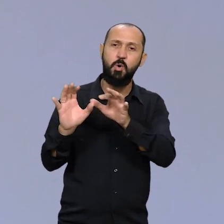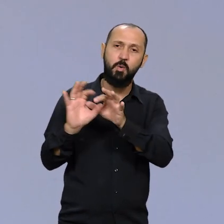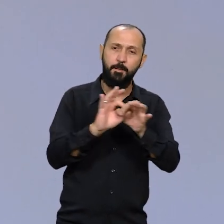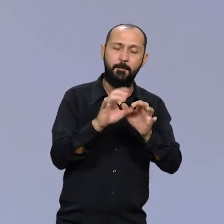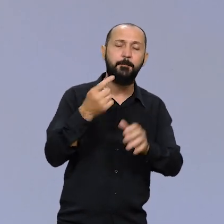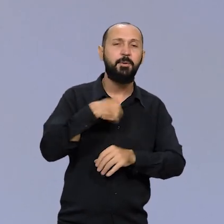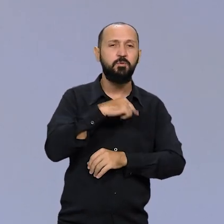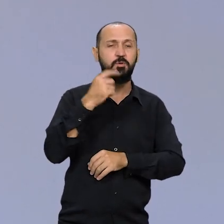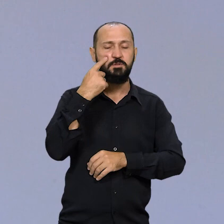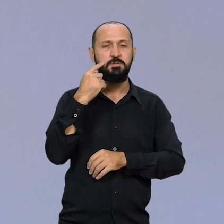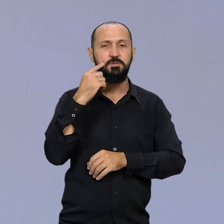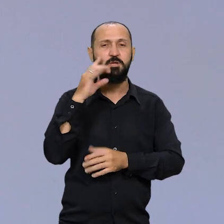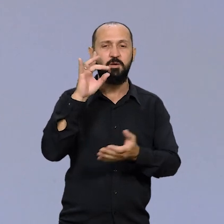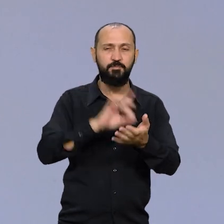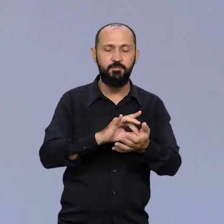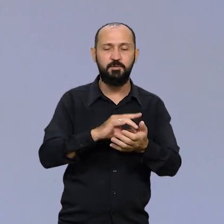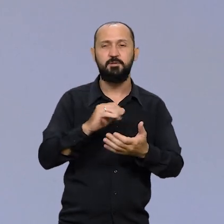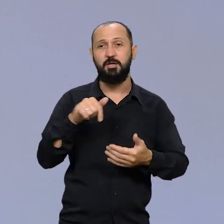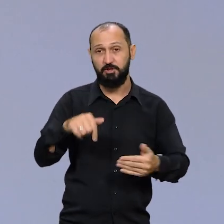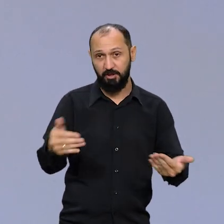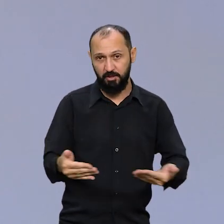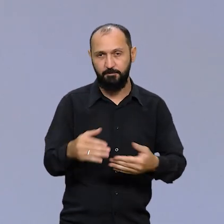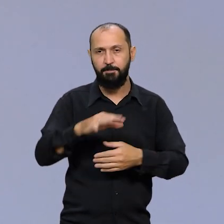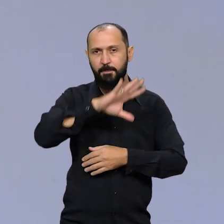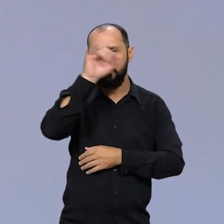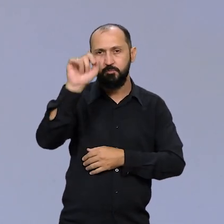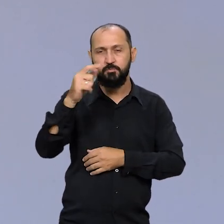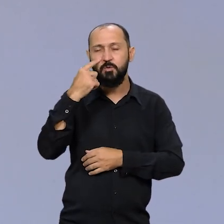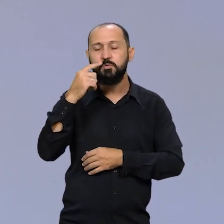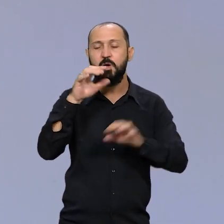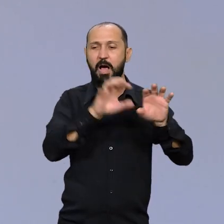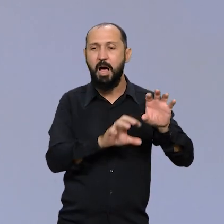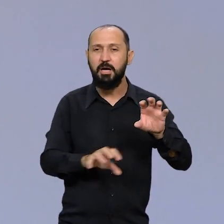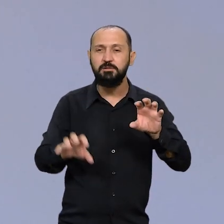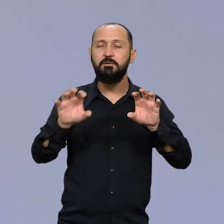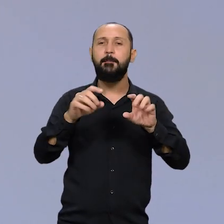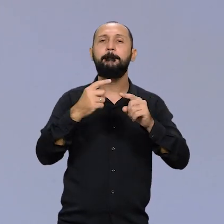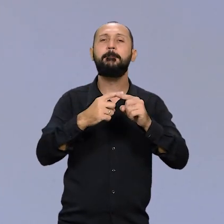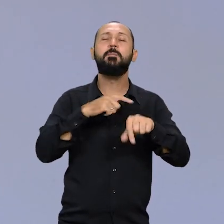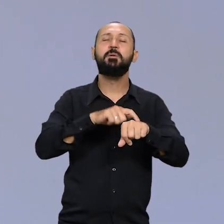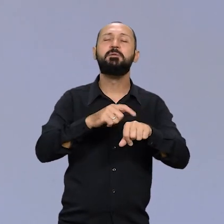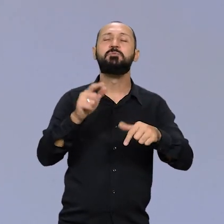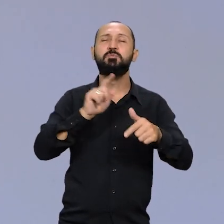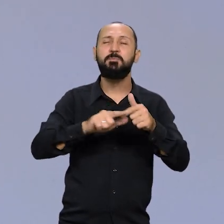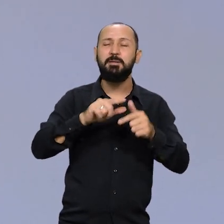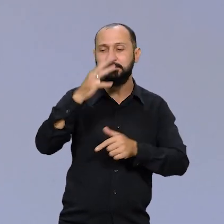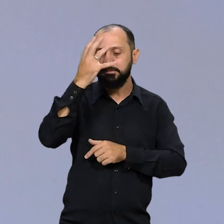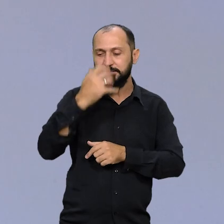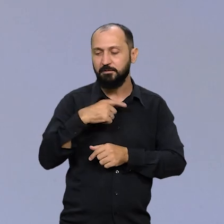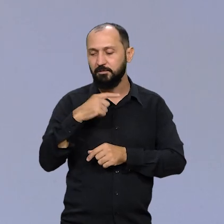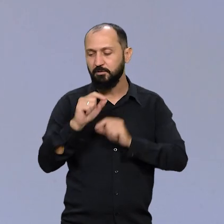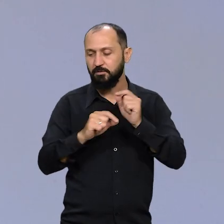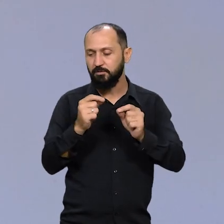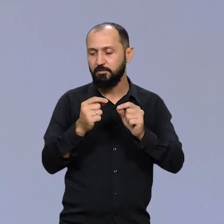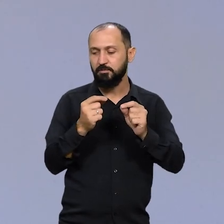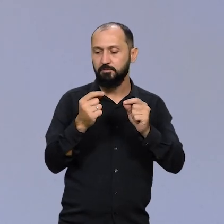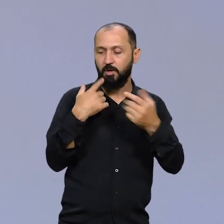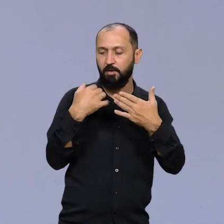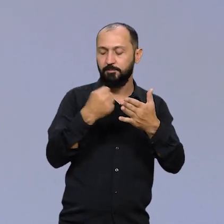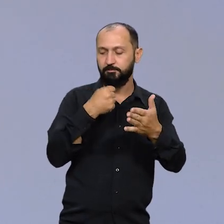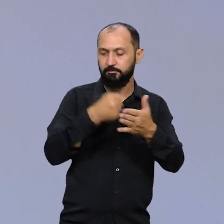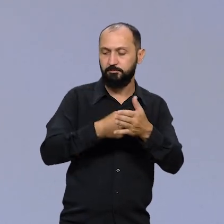fecha aspas. 2/3? É razoável? 66%. É razoável? Nós teremos possibilidade